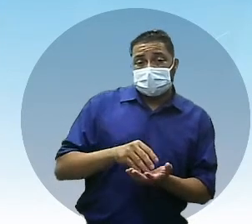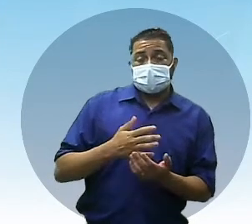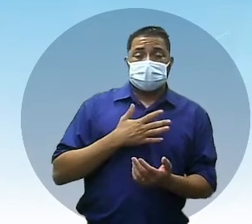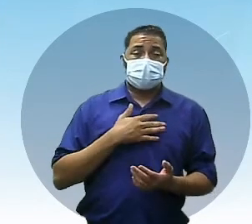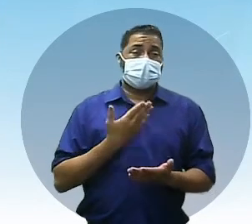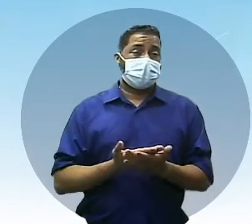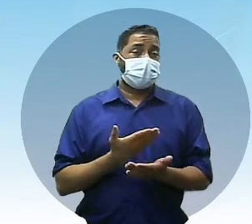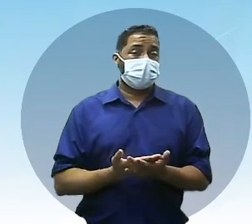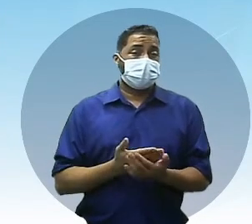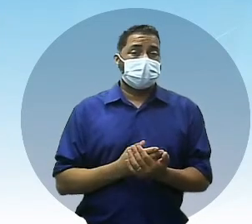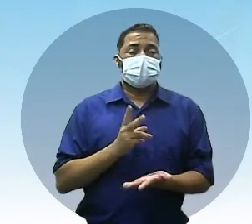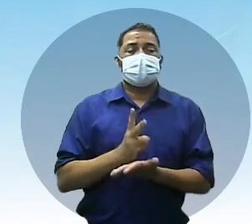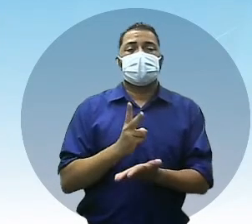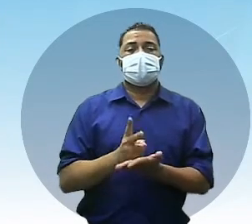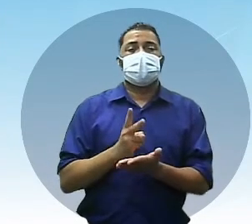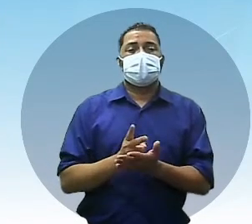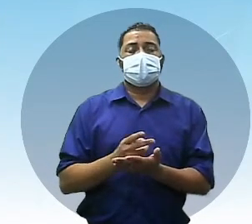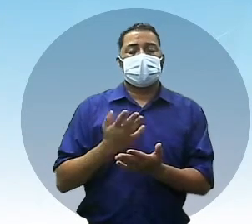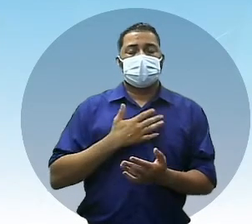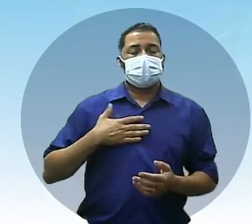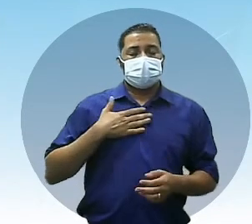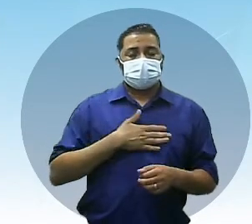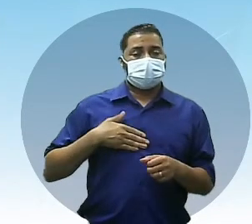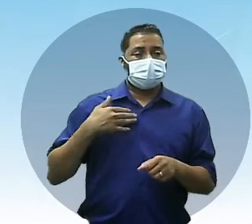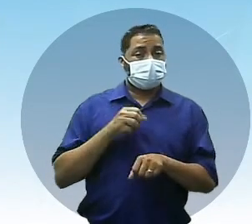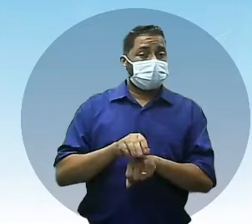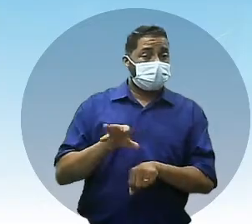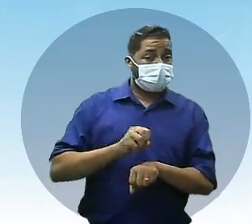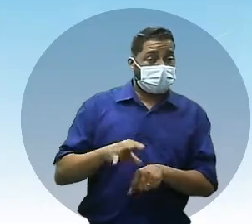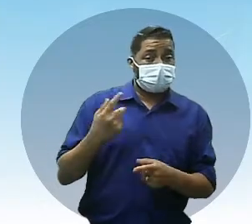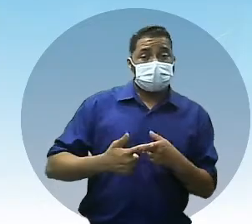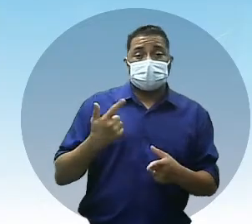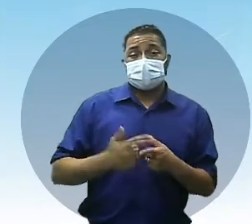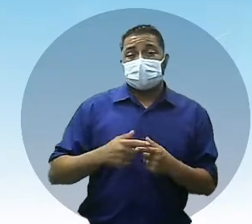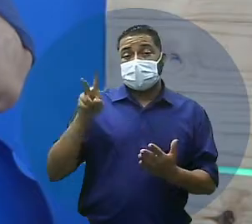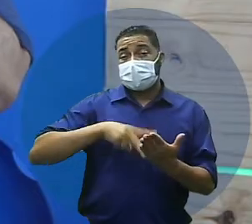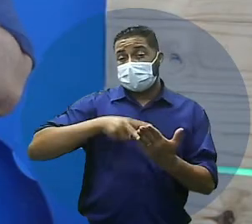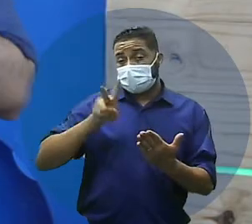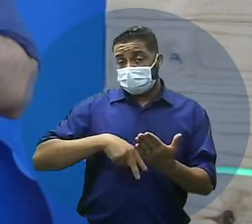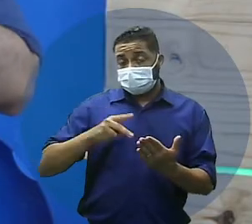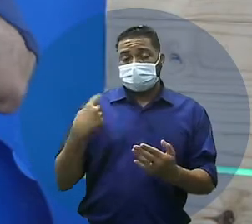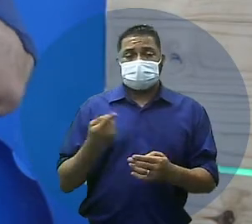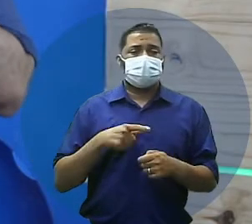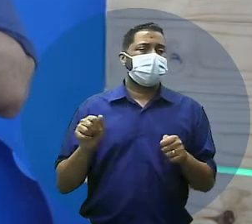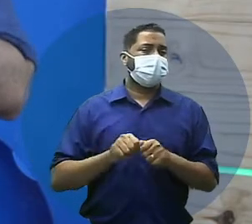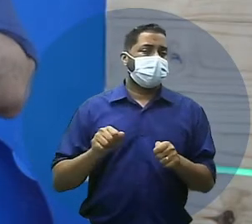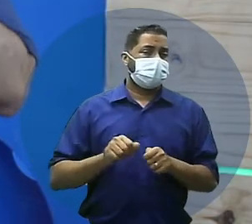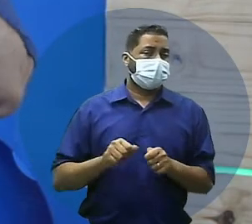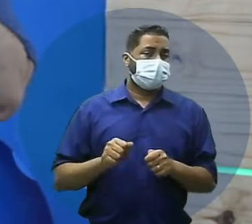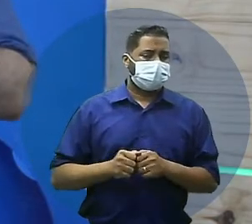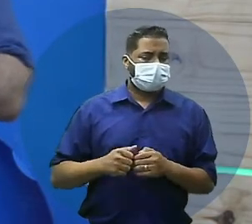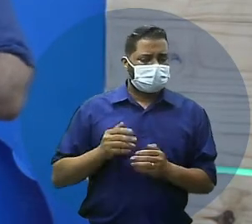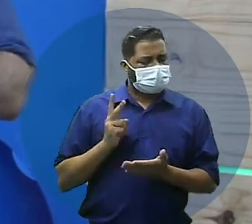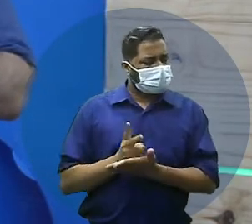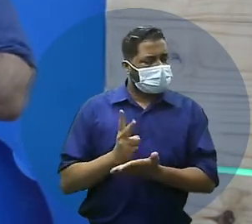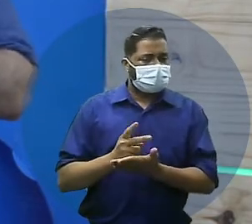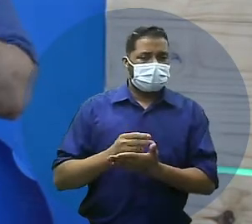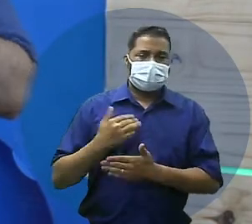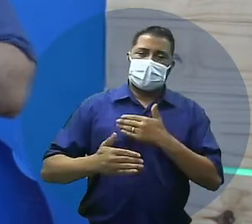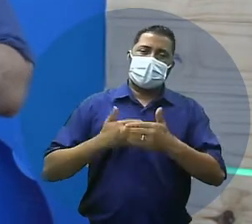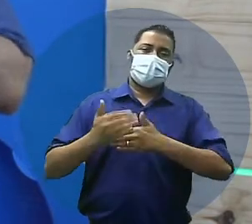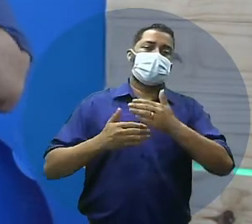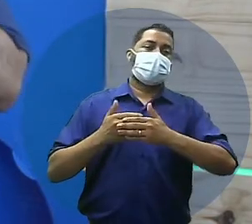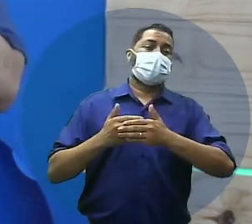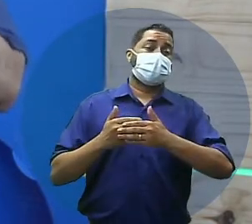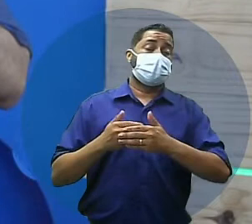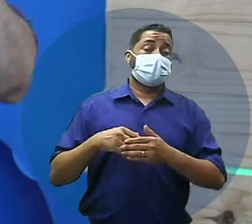bem? Sempre gosto de dar essas dicas, porque a leitura nos faz cada vez melhores. Quem